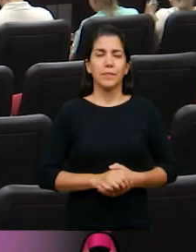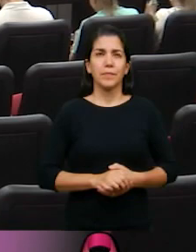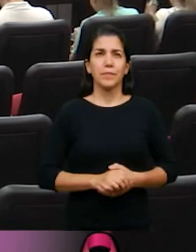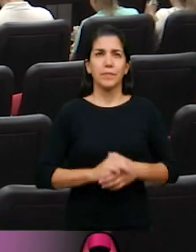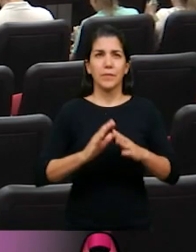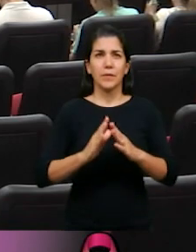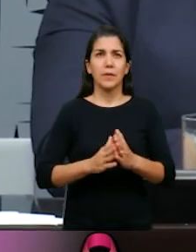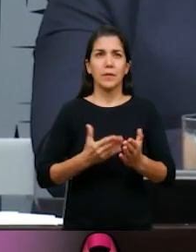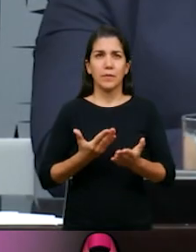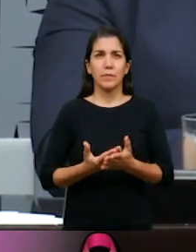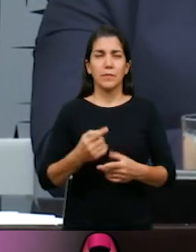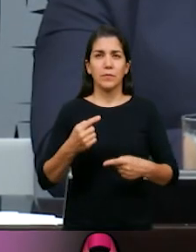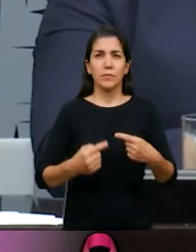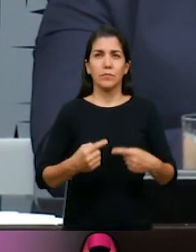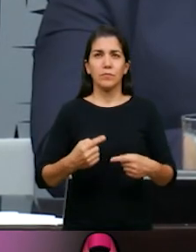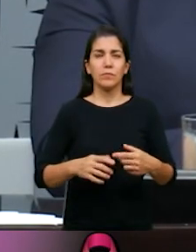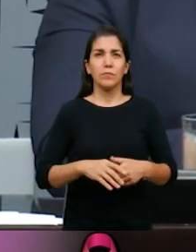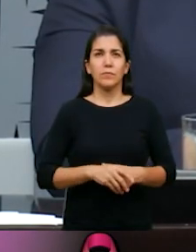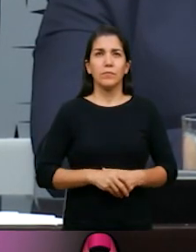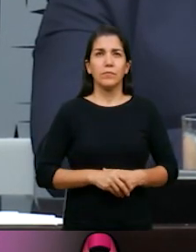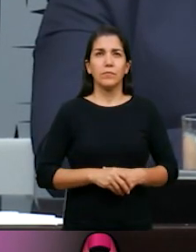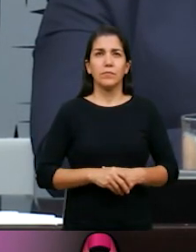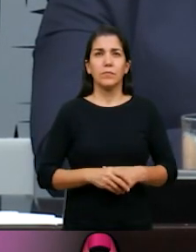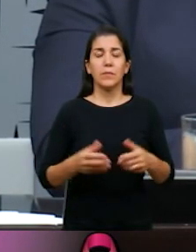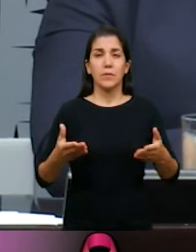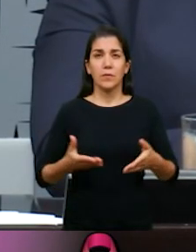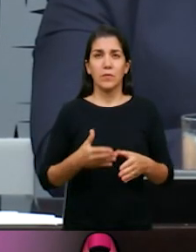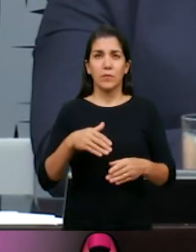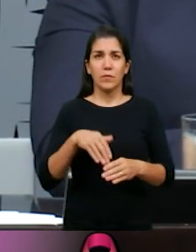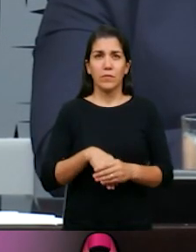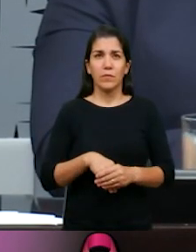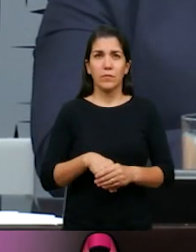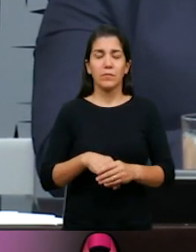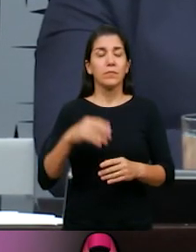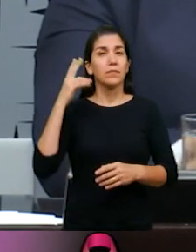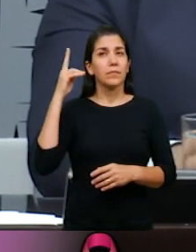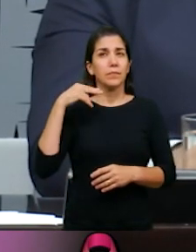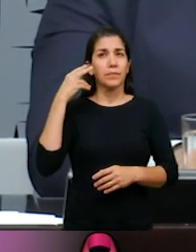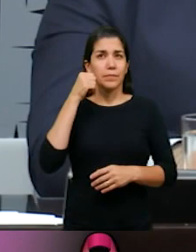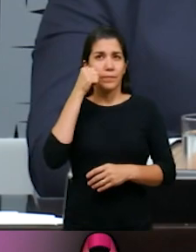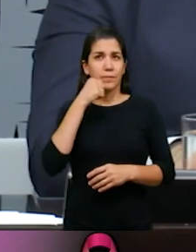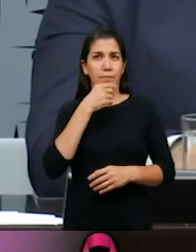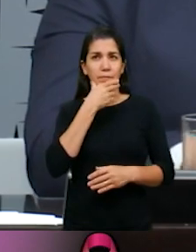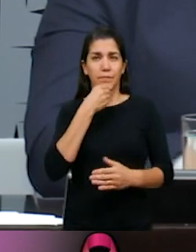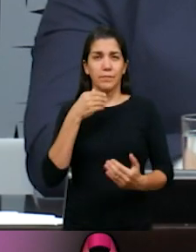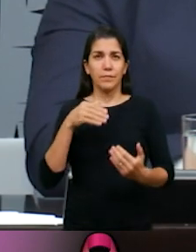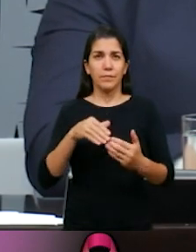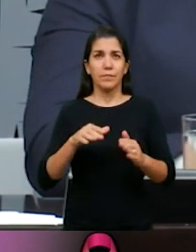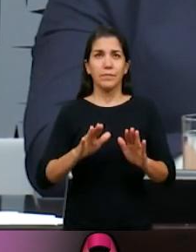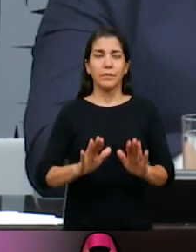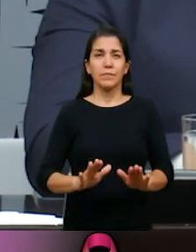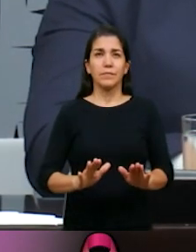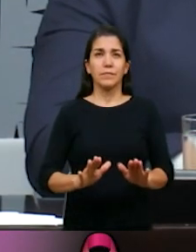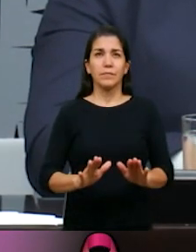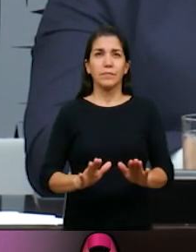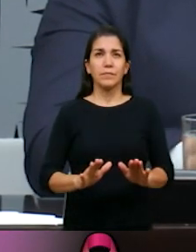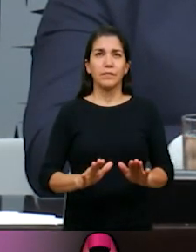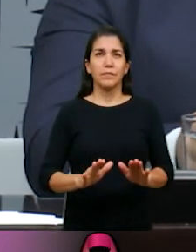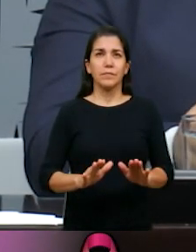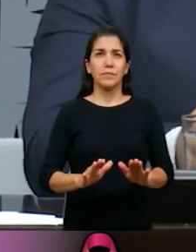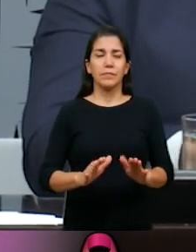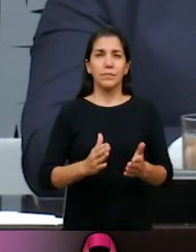O requerimento está em discussão. O requerimento está em votação. Os vereadores e a vereadora que forem favoráveis permaneçam como